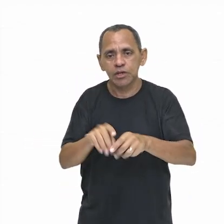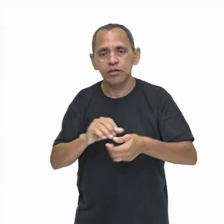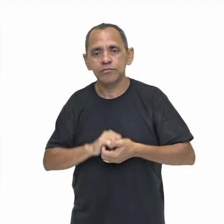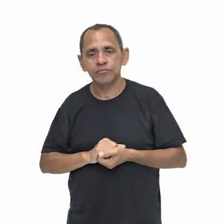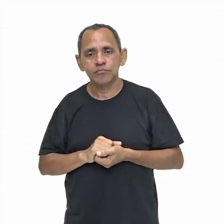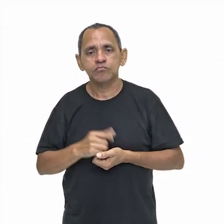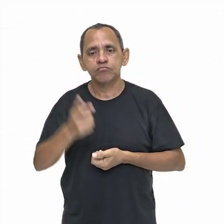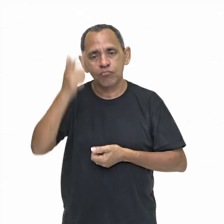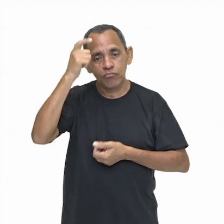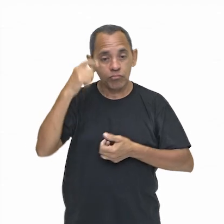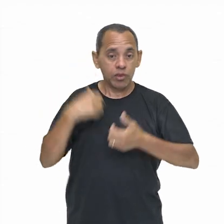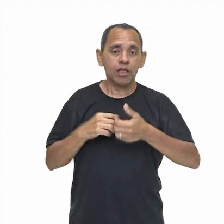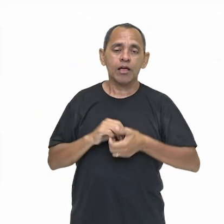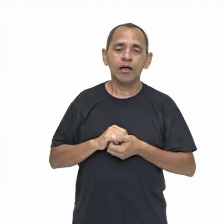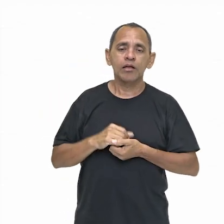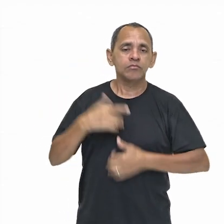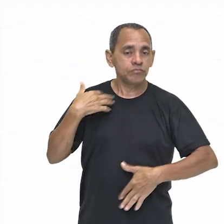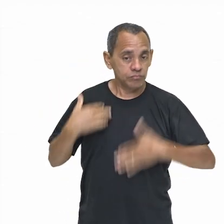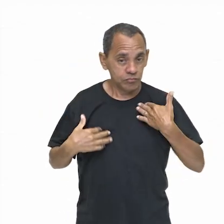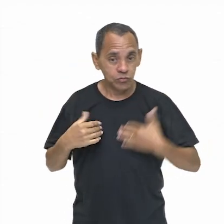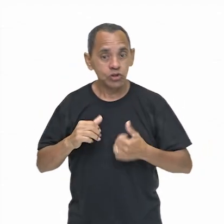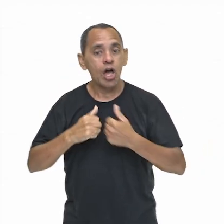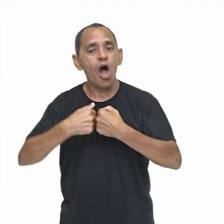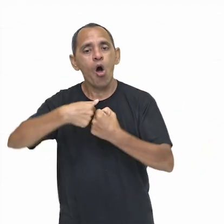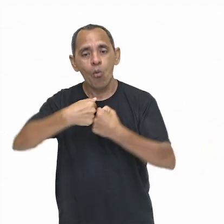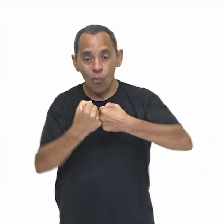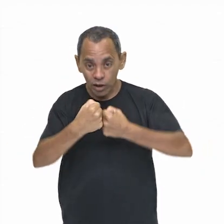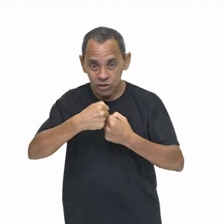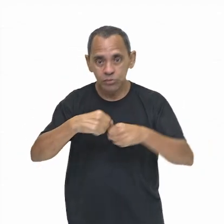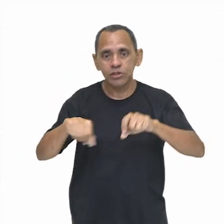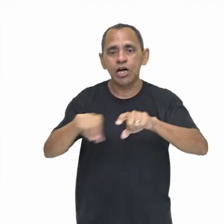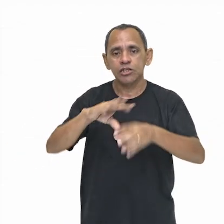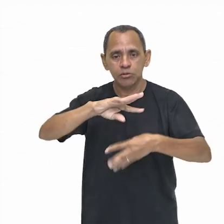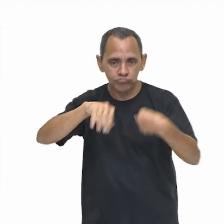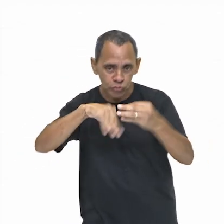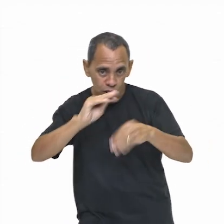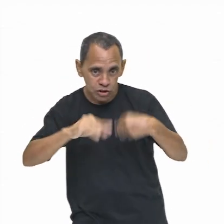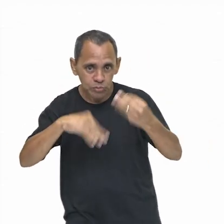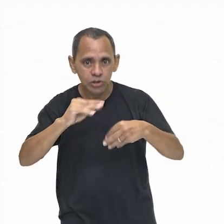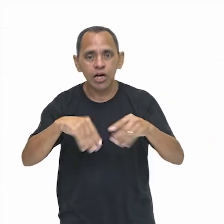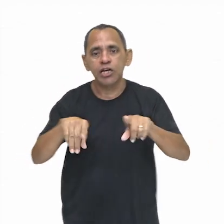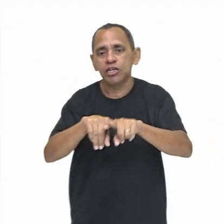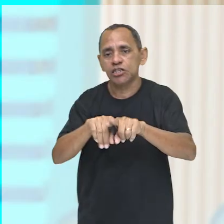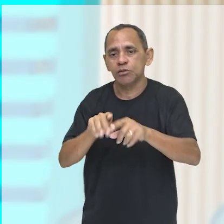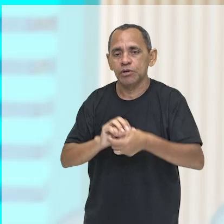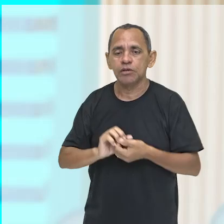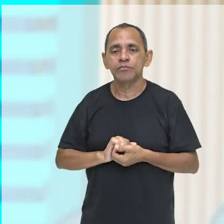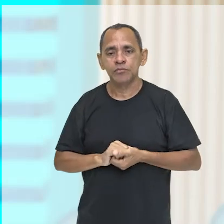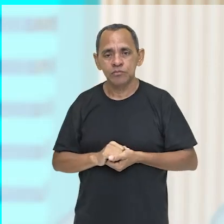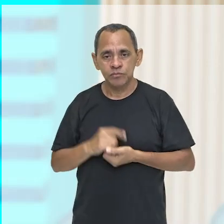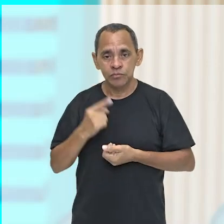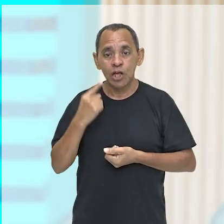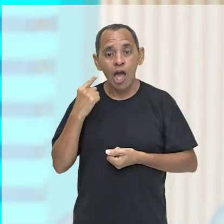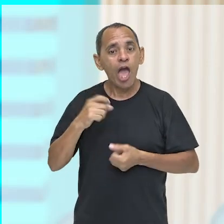consciência corporal e flexibilidade. Muito bem, então a calistenia, a gente pode dizer que é